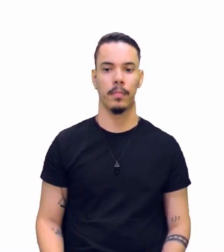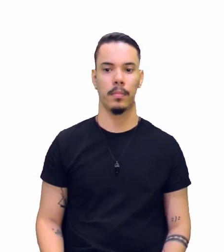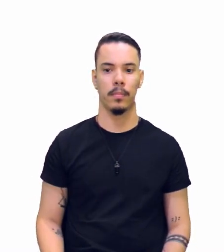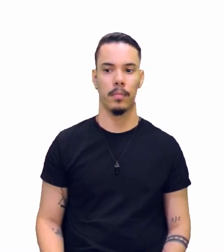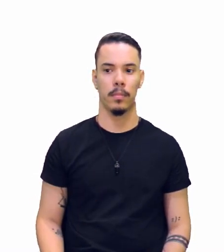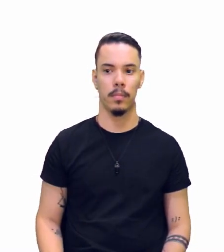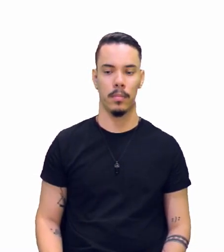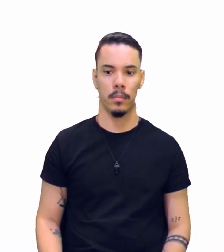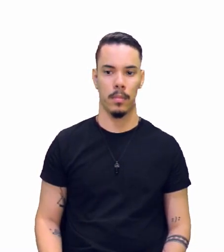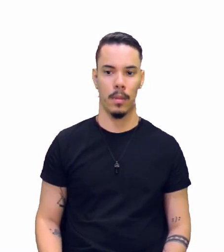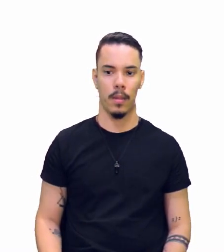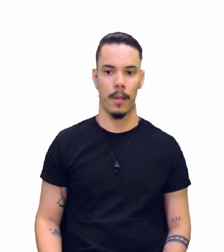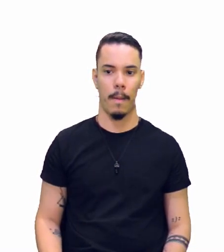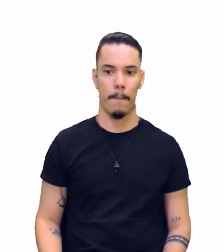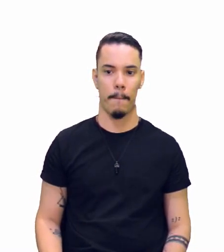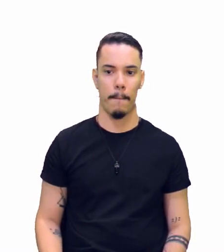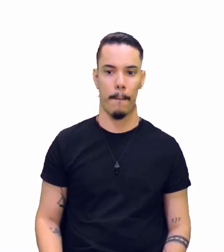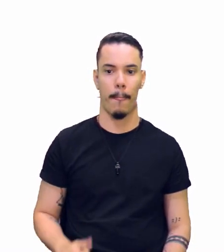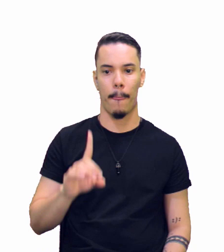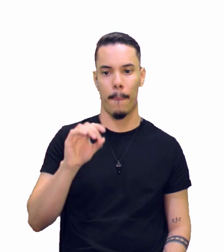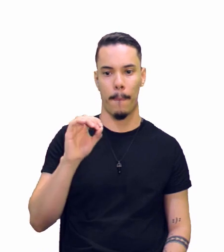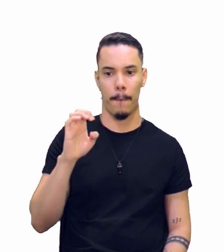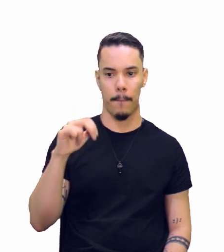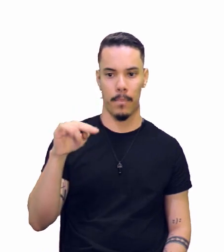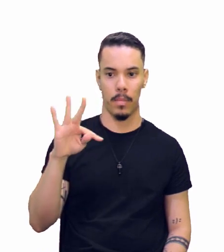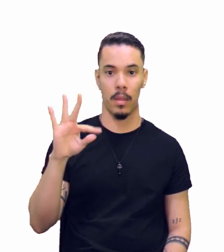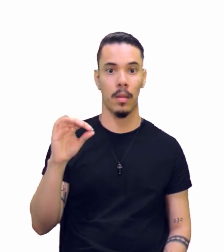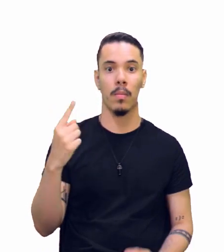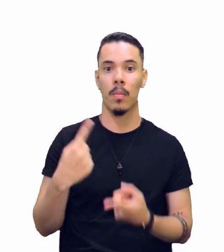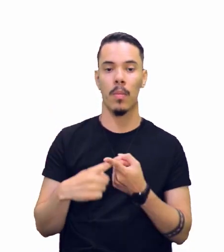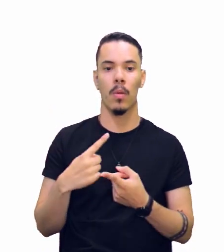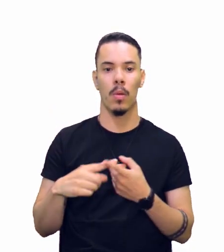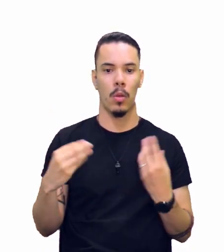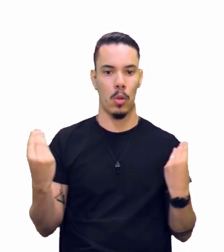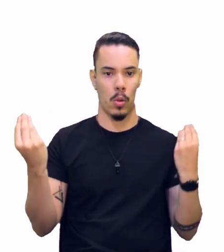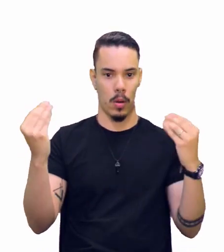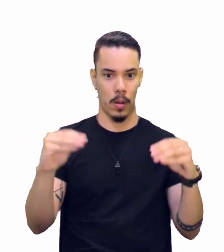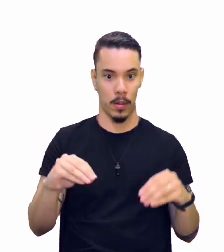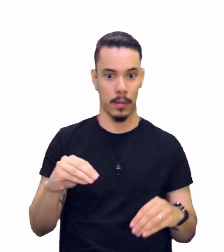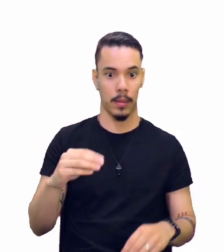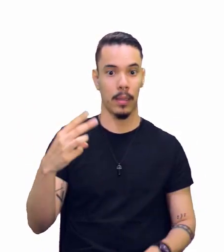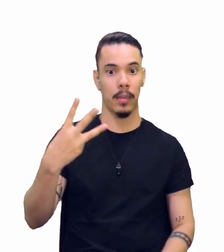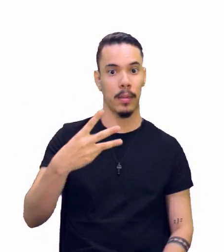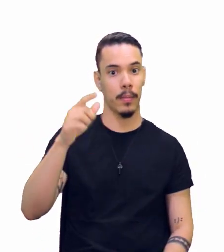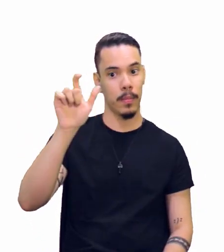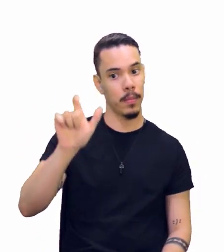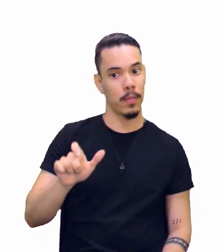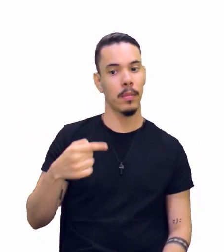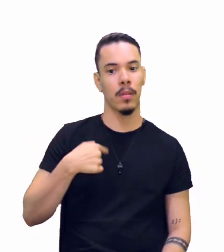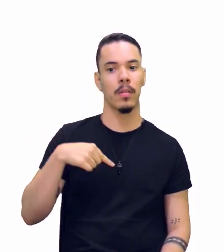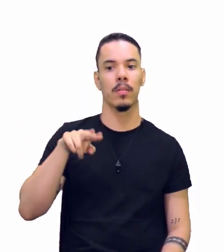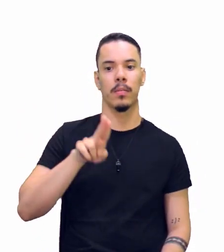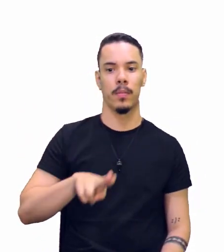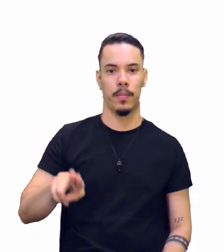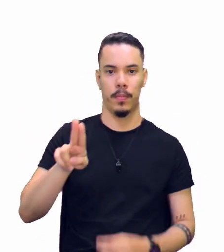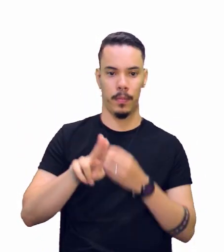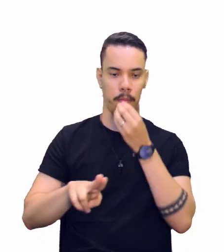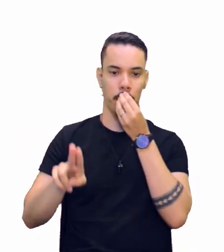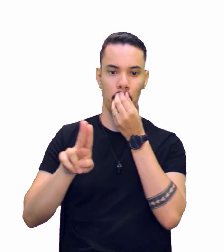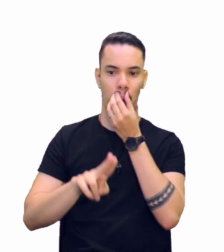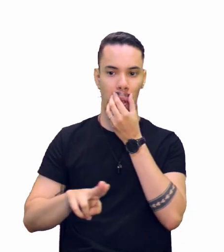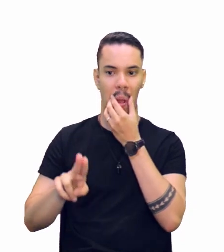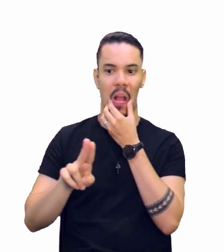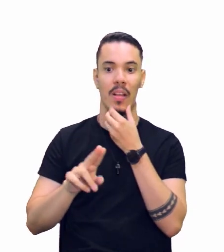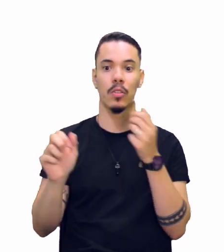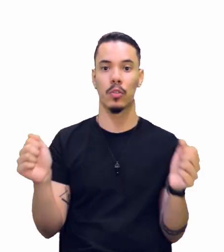de they, doesn't, no lugar de don't. Por quê? Porque se a terceira pessoa do singular, eu vou ter que usar o does e não o